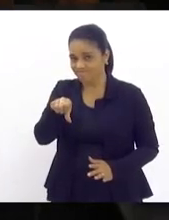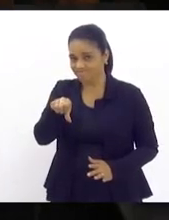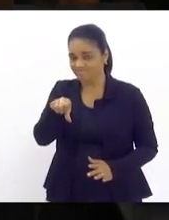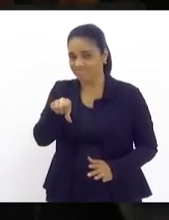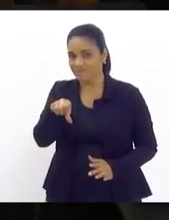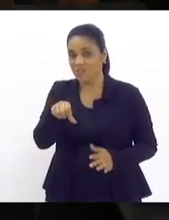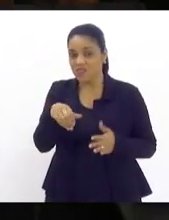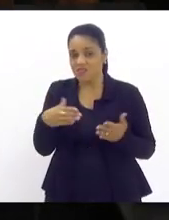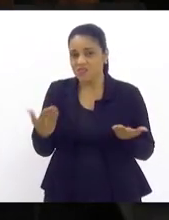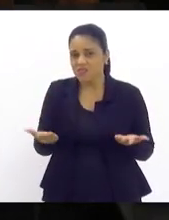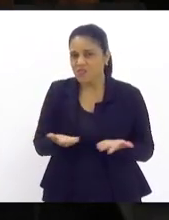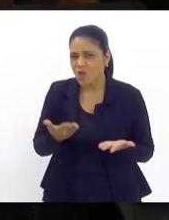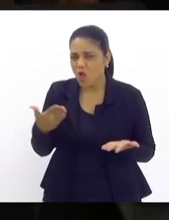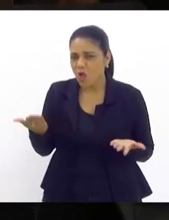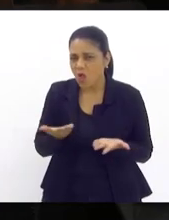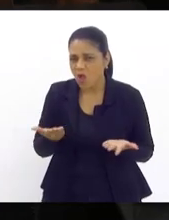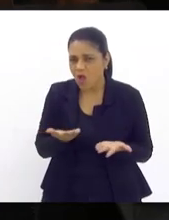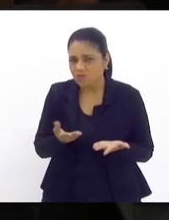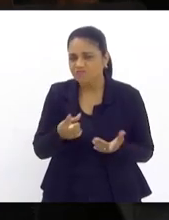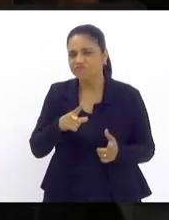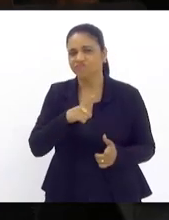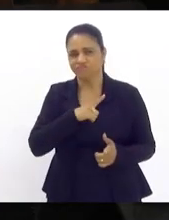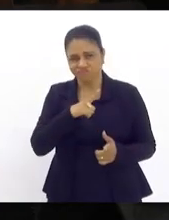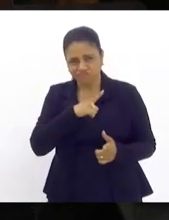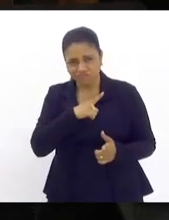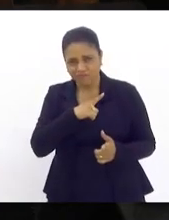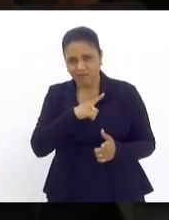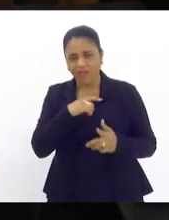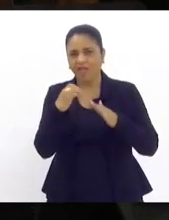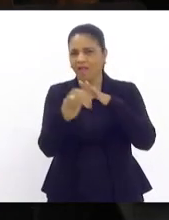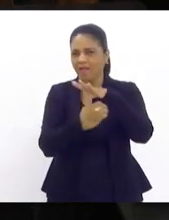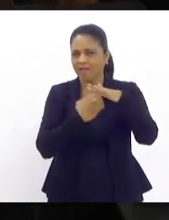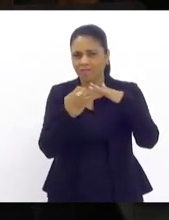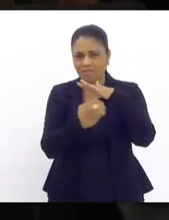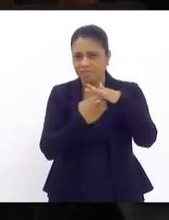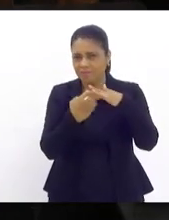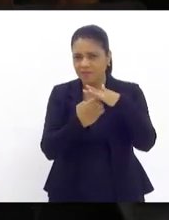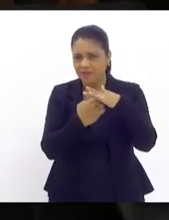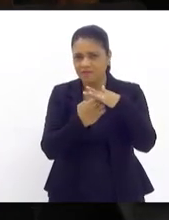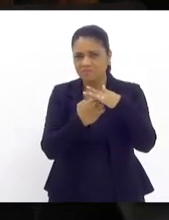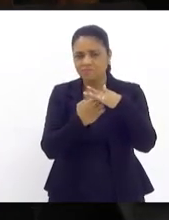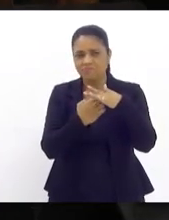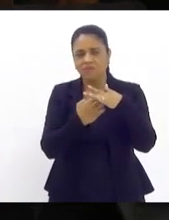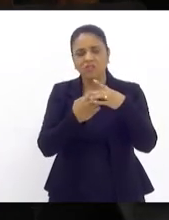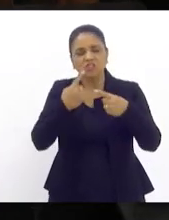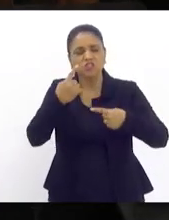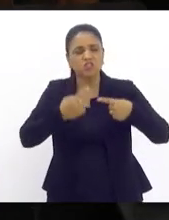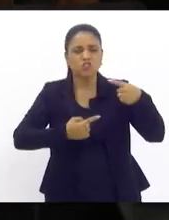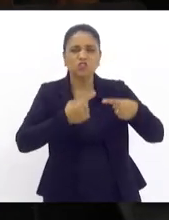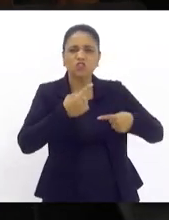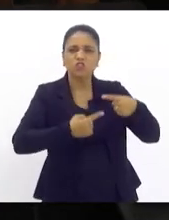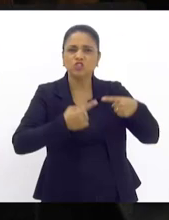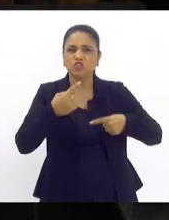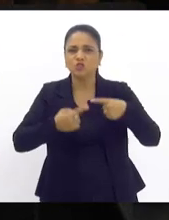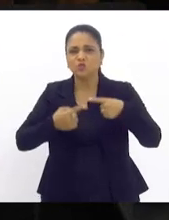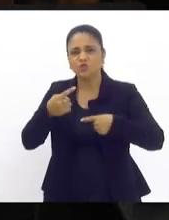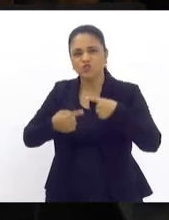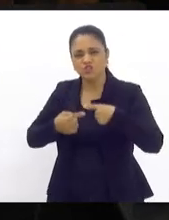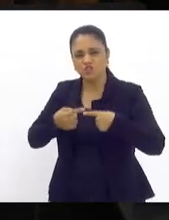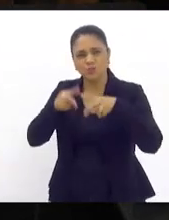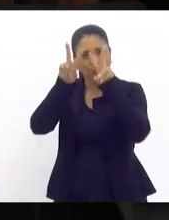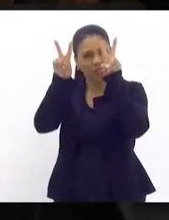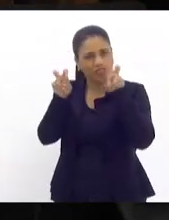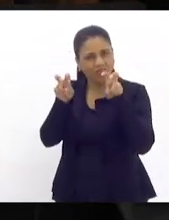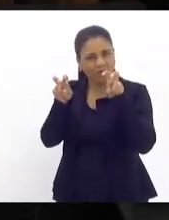até hoje cervejarias que estão querendo discutir essa matéria, porque